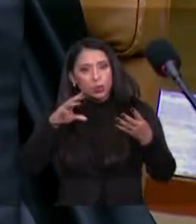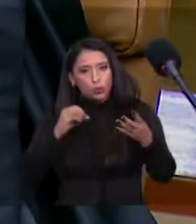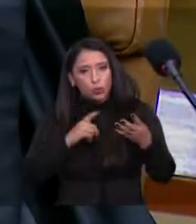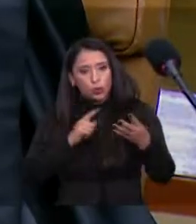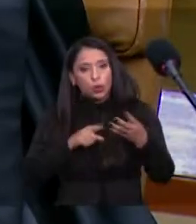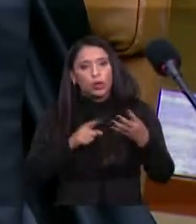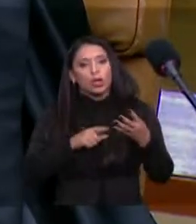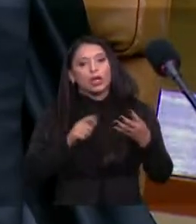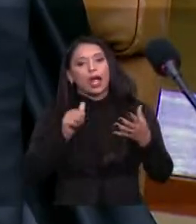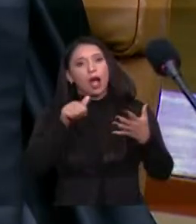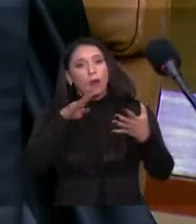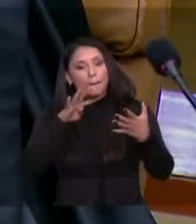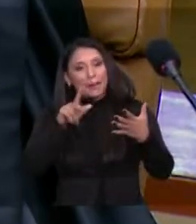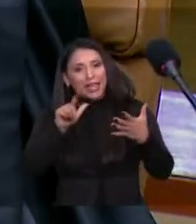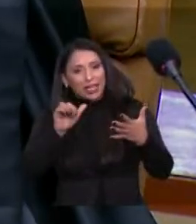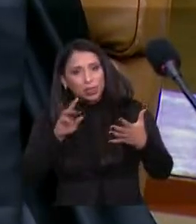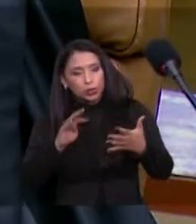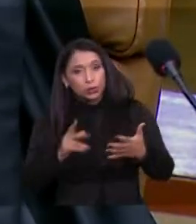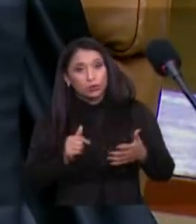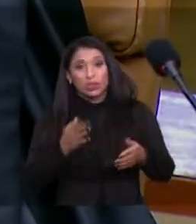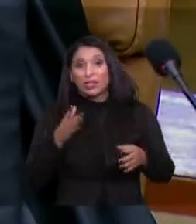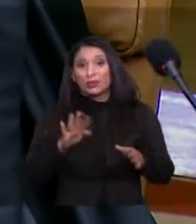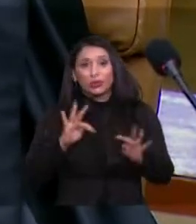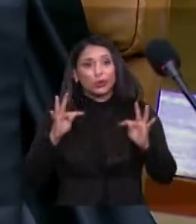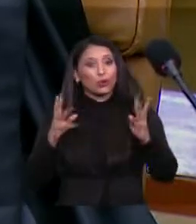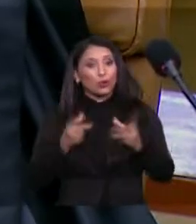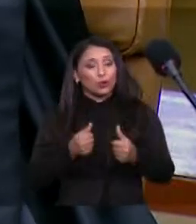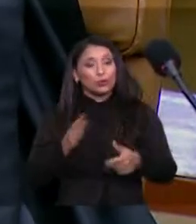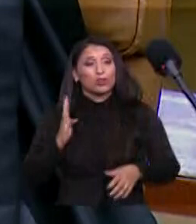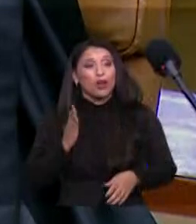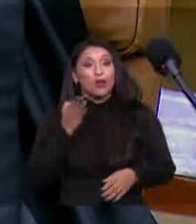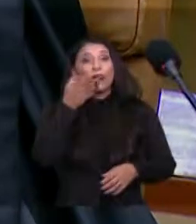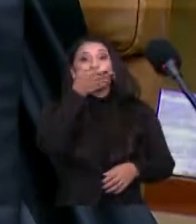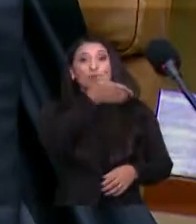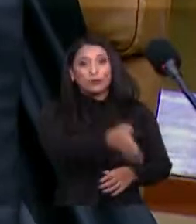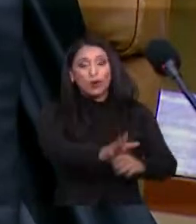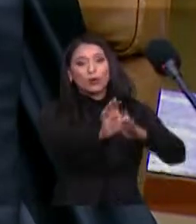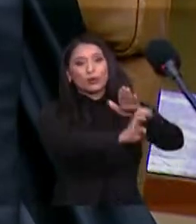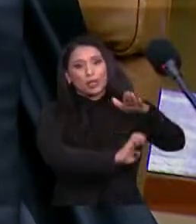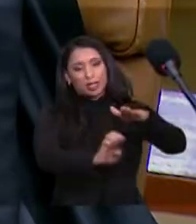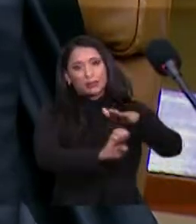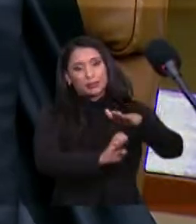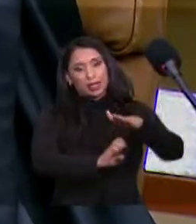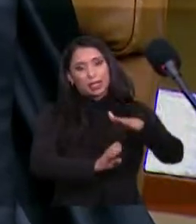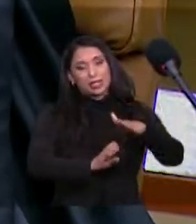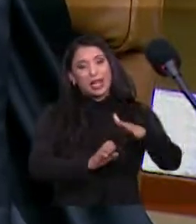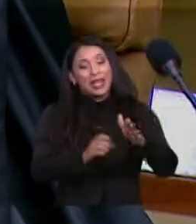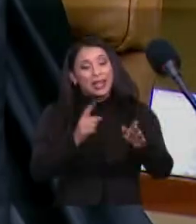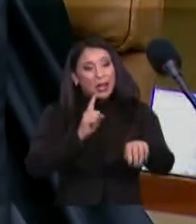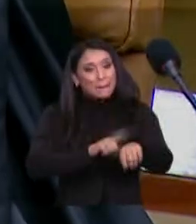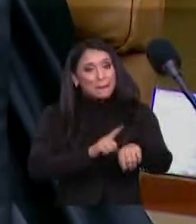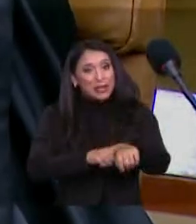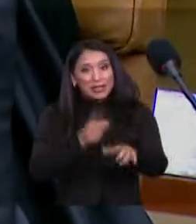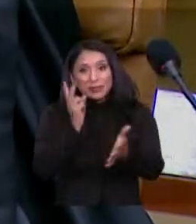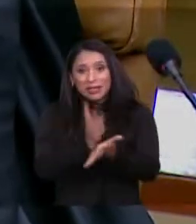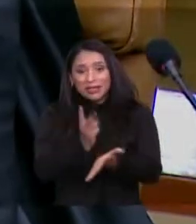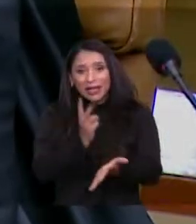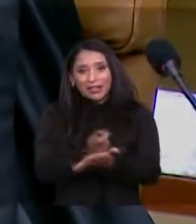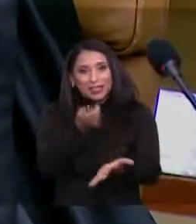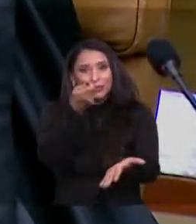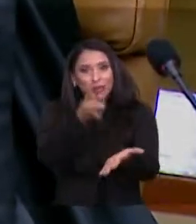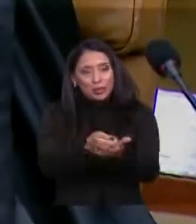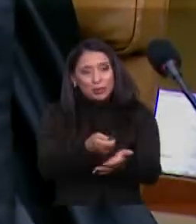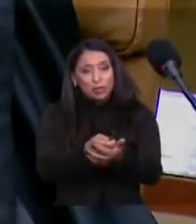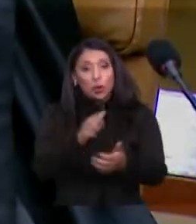abertos na sede da UTC engenharia em datas que correspondem o cronograma de pagamentos a oito comprovantes